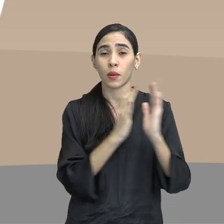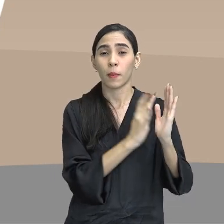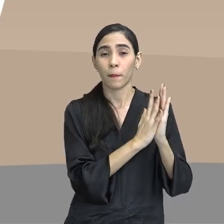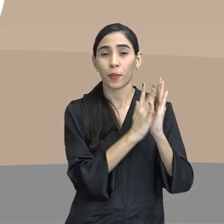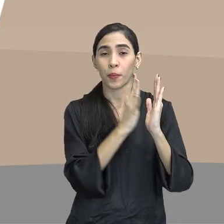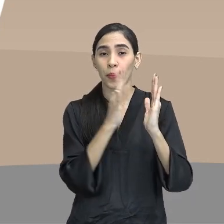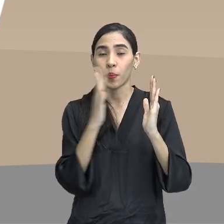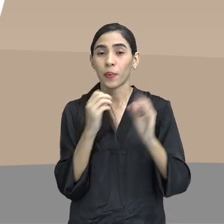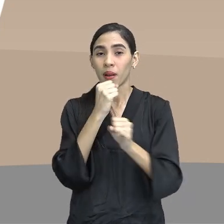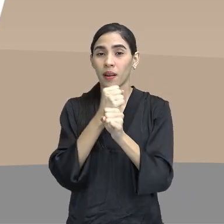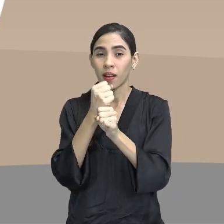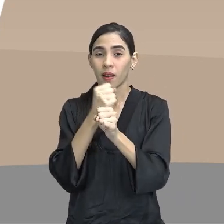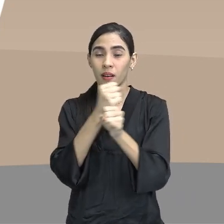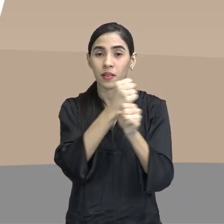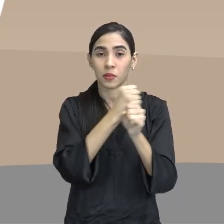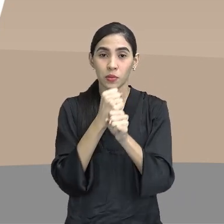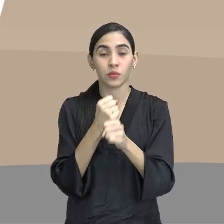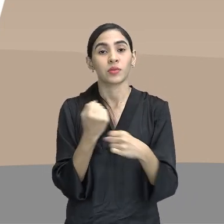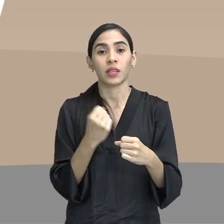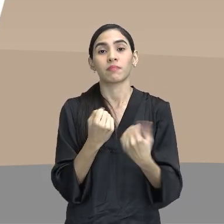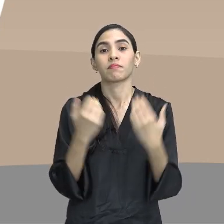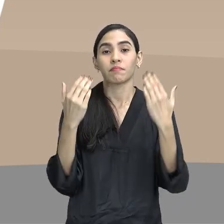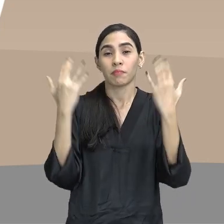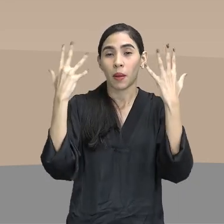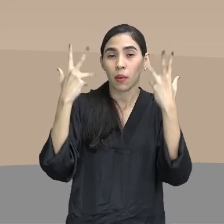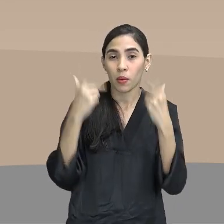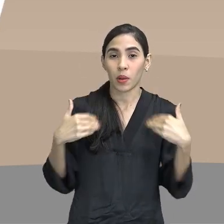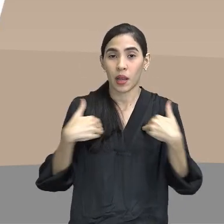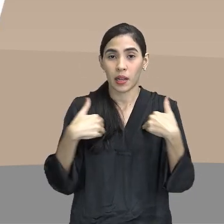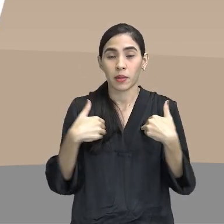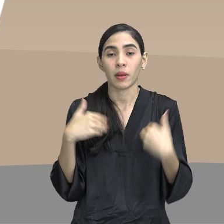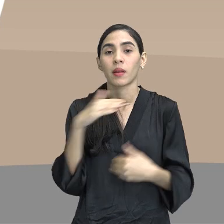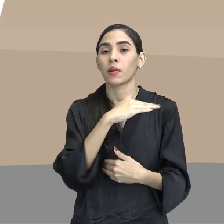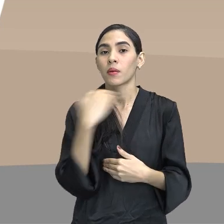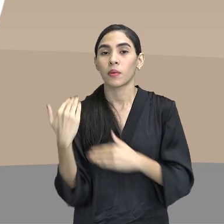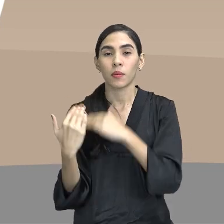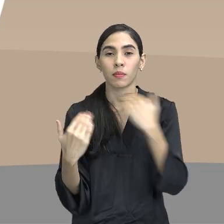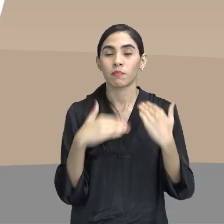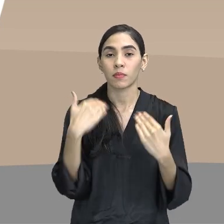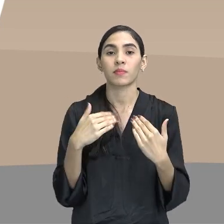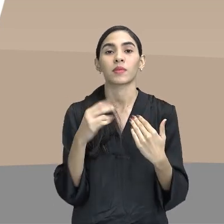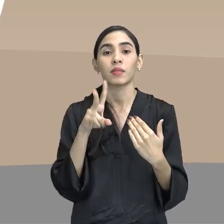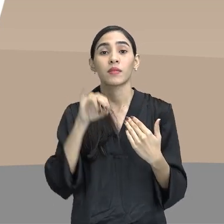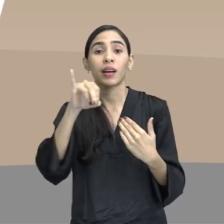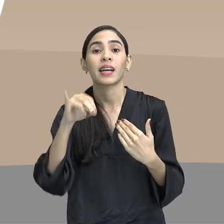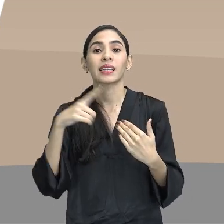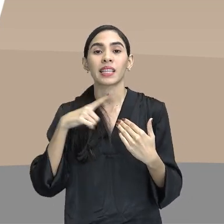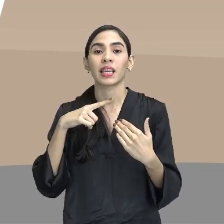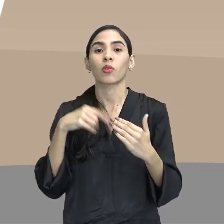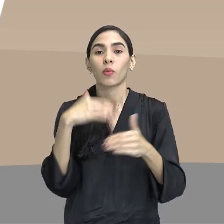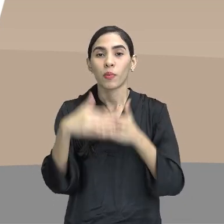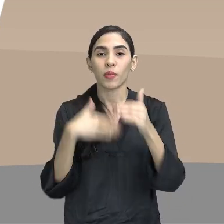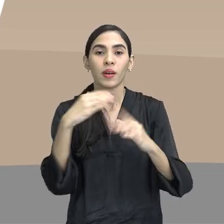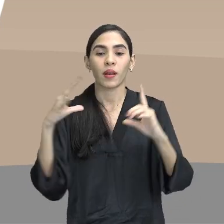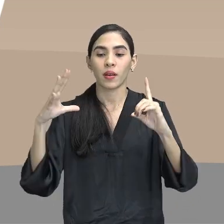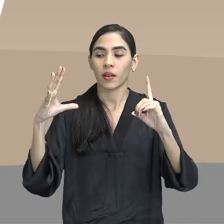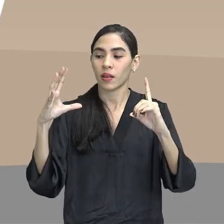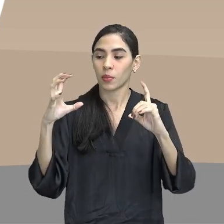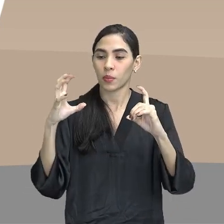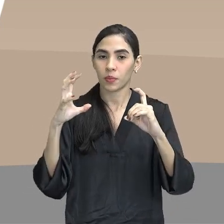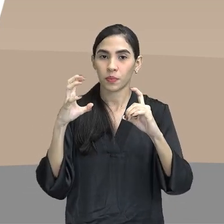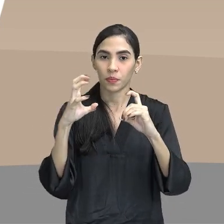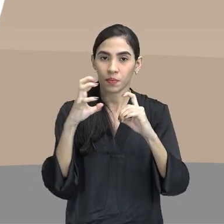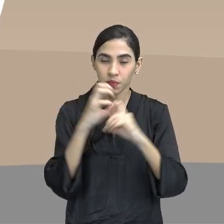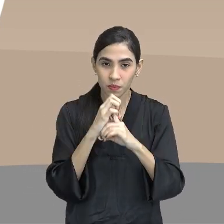os animais vão ali, né, morrendo, eles vão passar por um processo de decomposição e no processo de